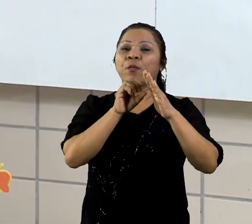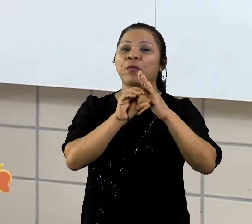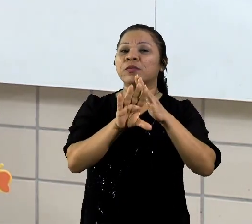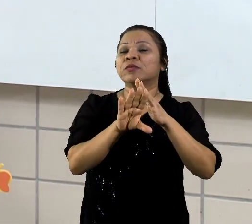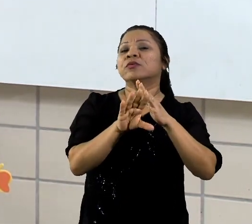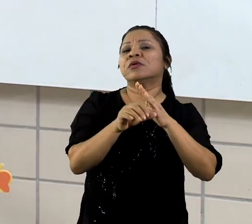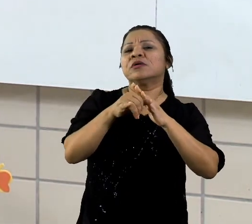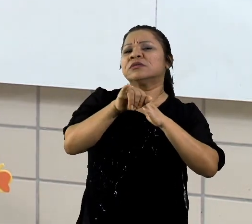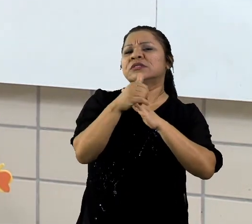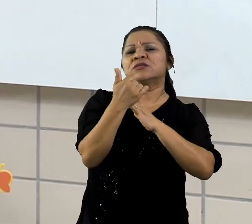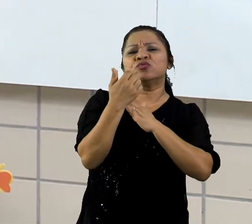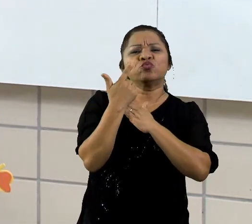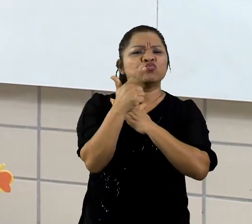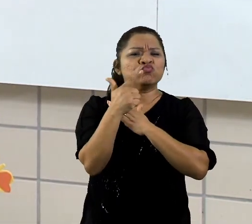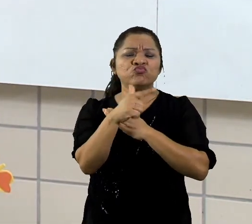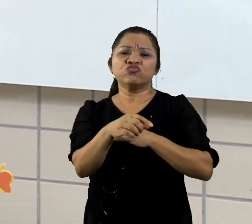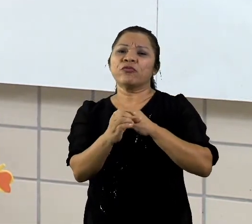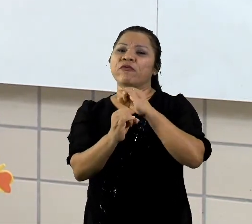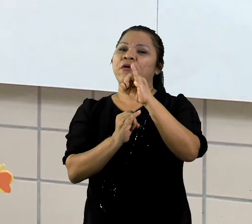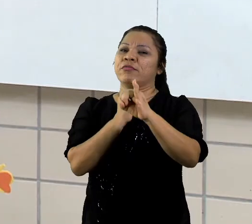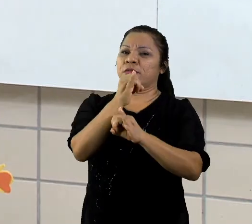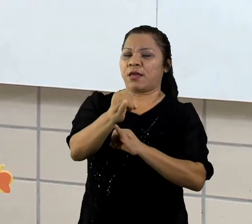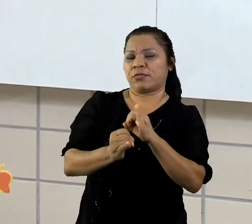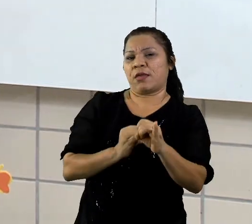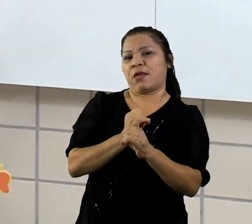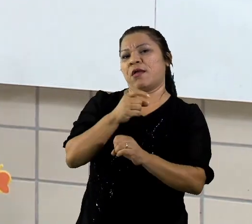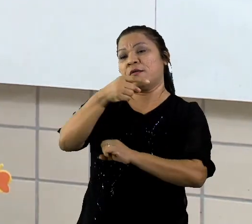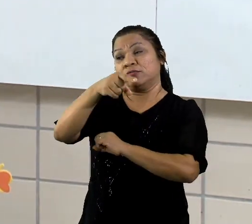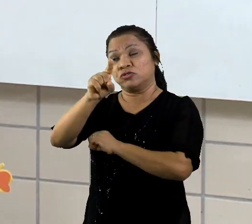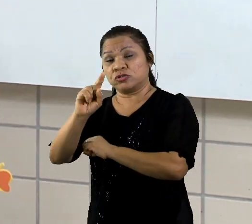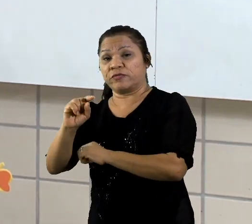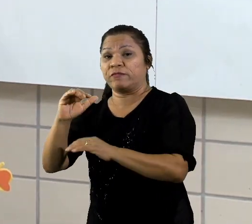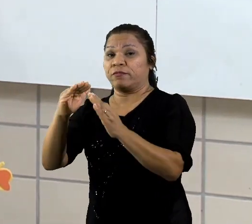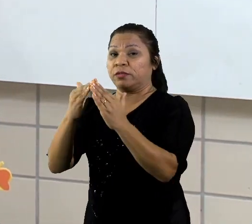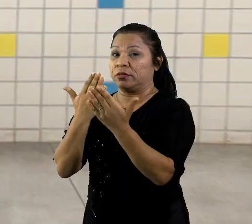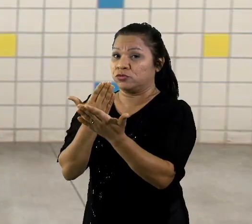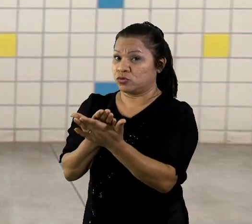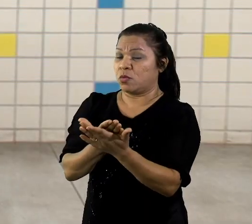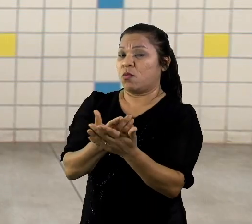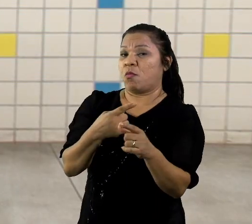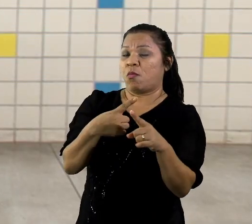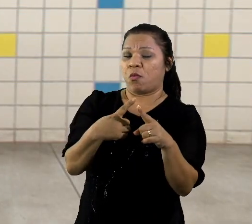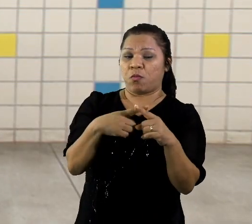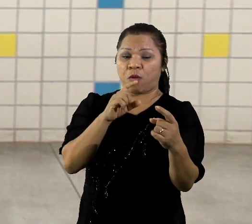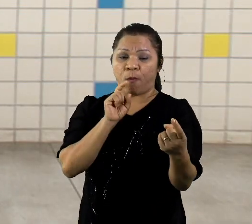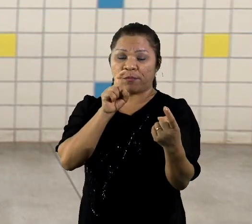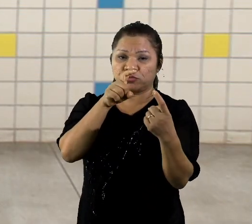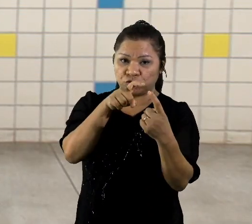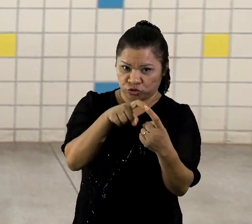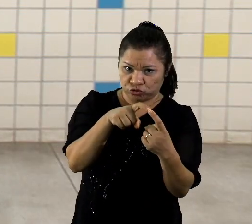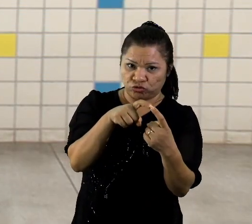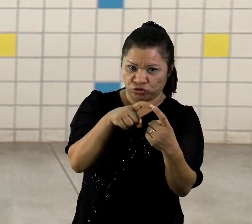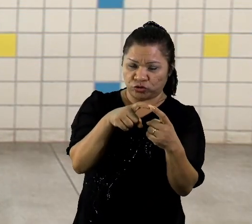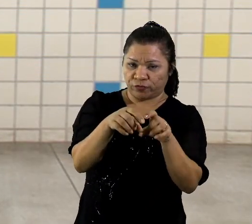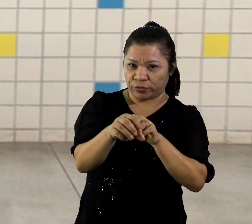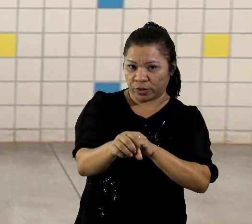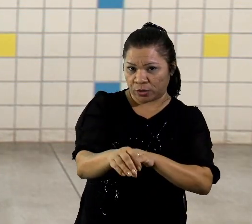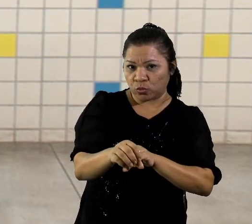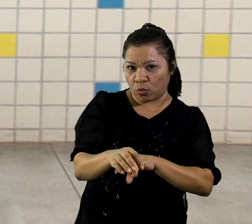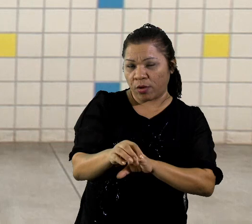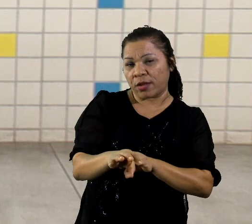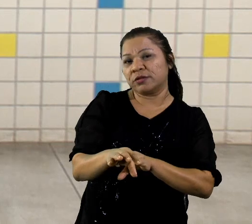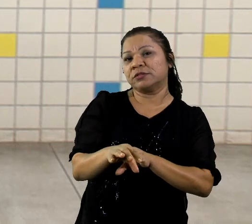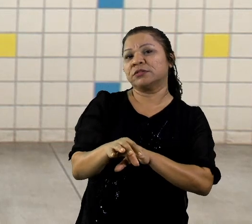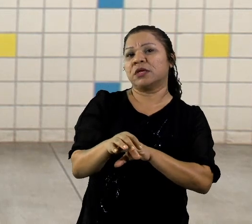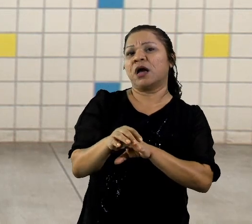à internet, busque na escola. O nosso objetivo da educação da Rede Municipal de Palmas é não deixar ninguém